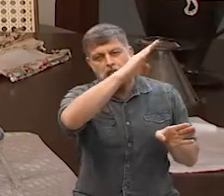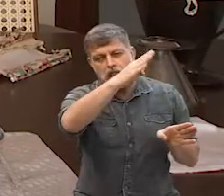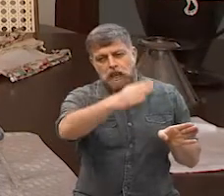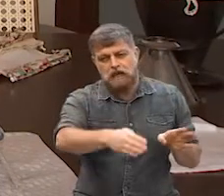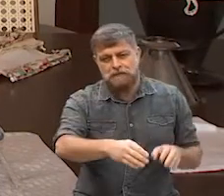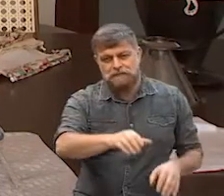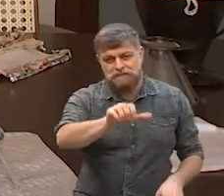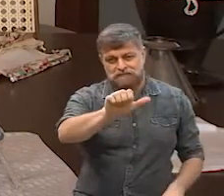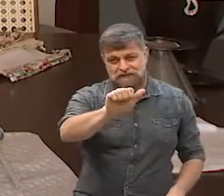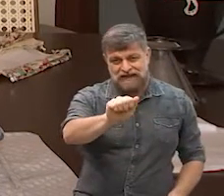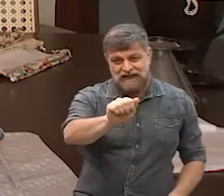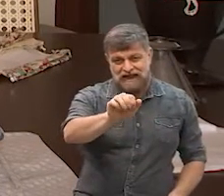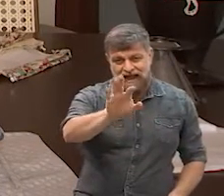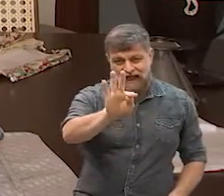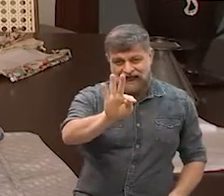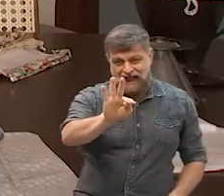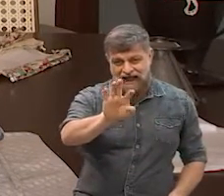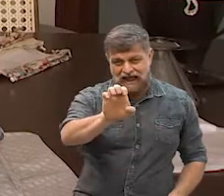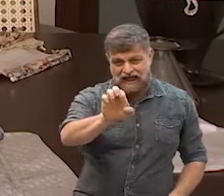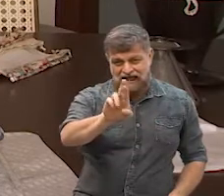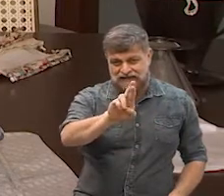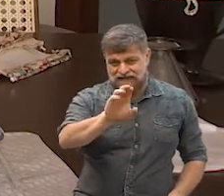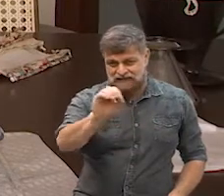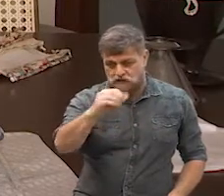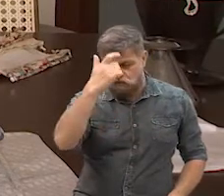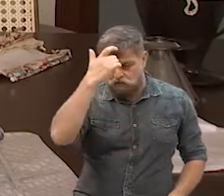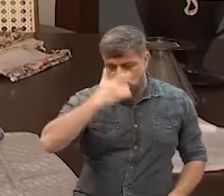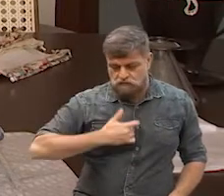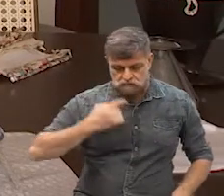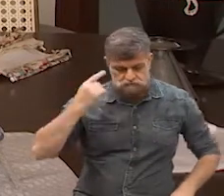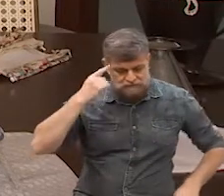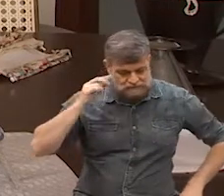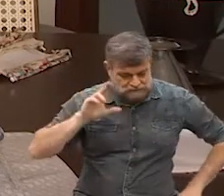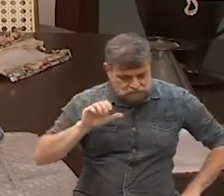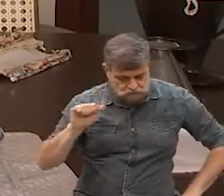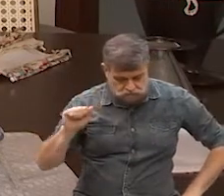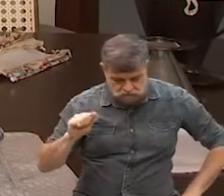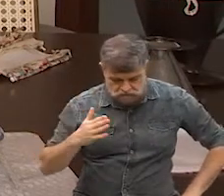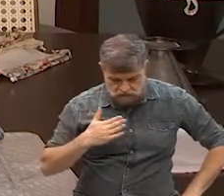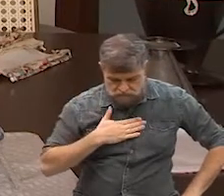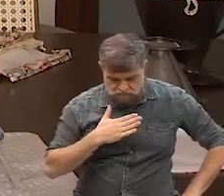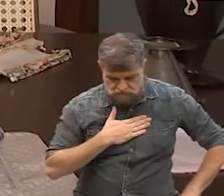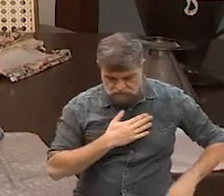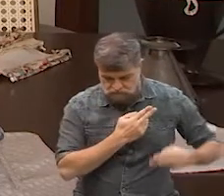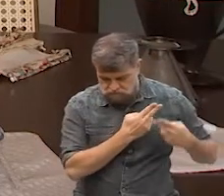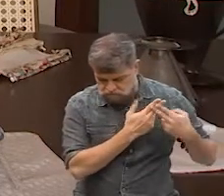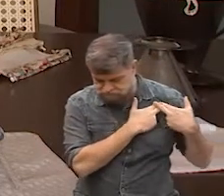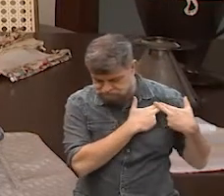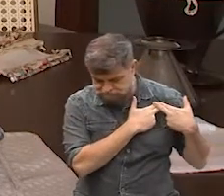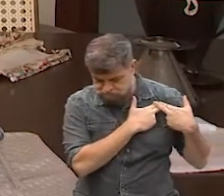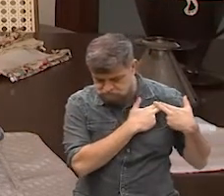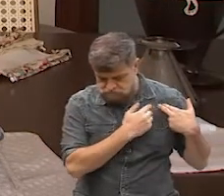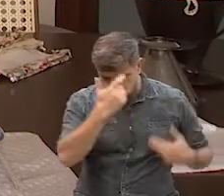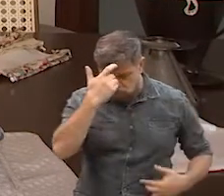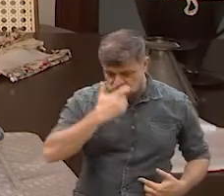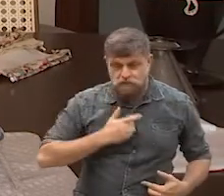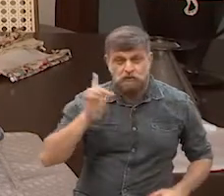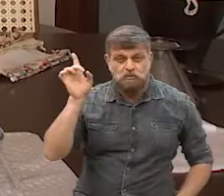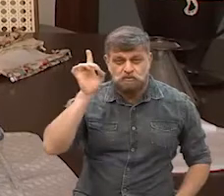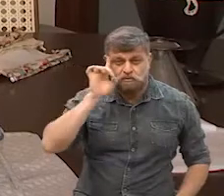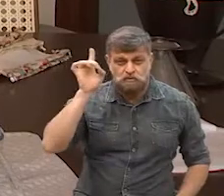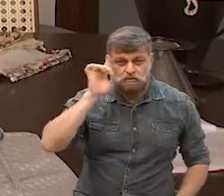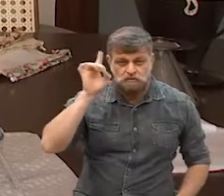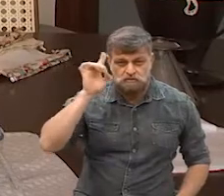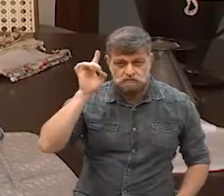aí, eu nunca tinha pensado nessa minha responsabilidade, o que eu estava fazendo todos os